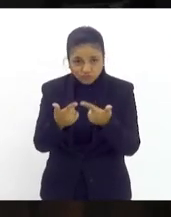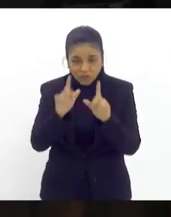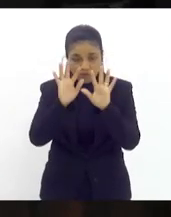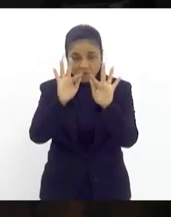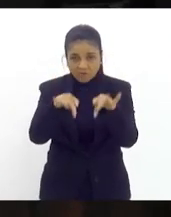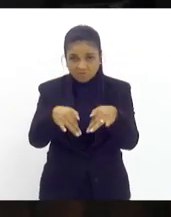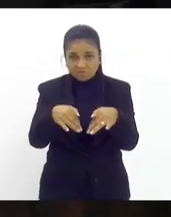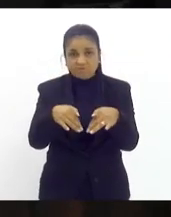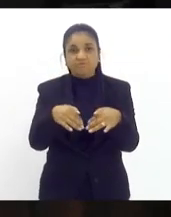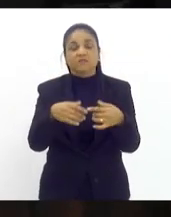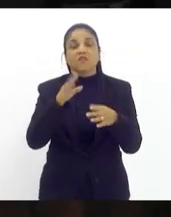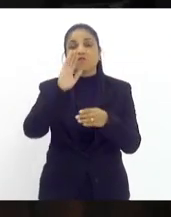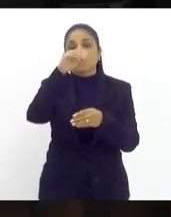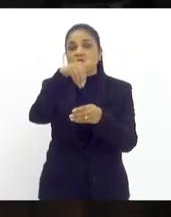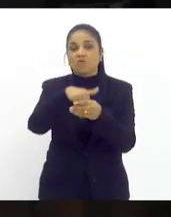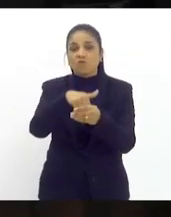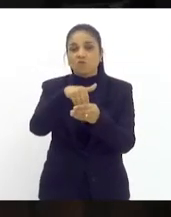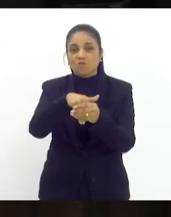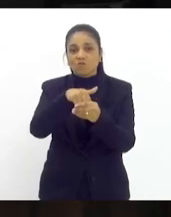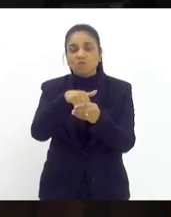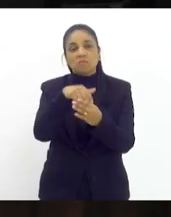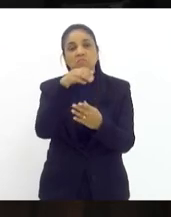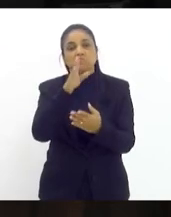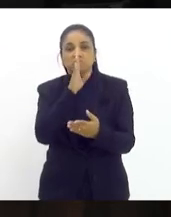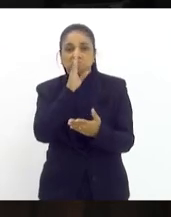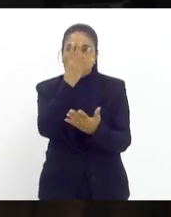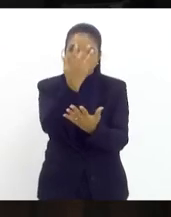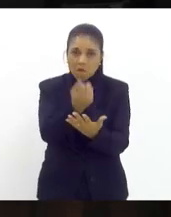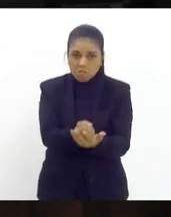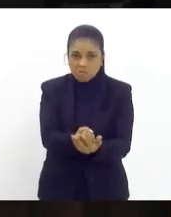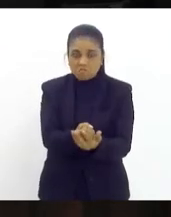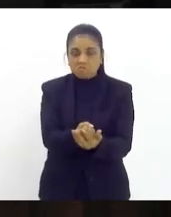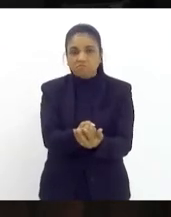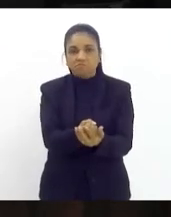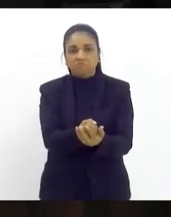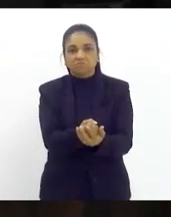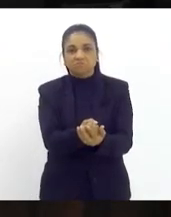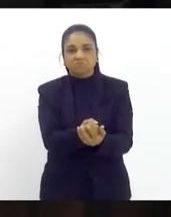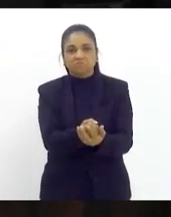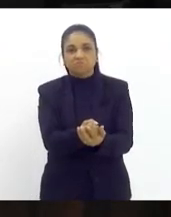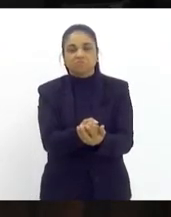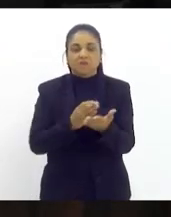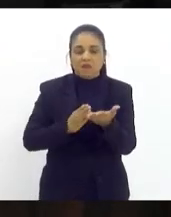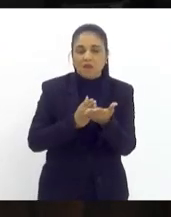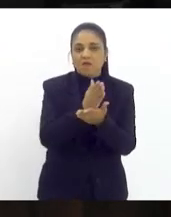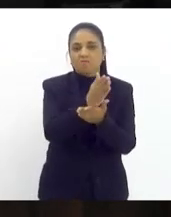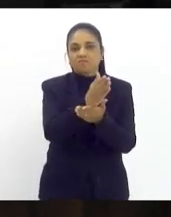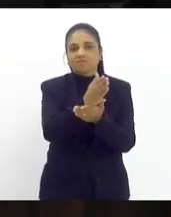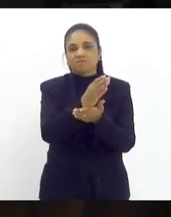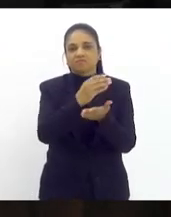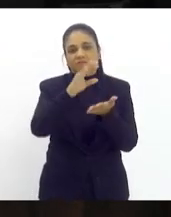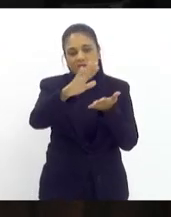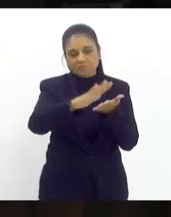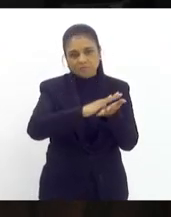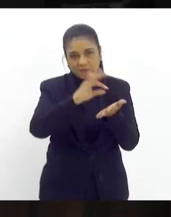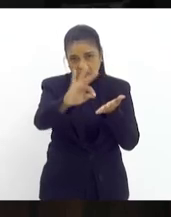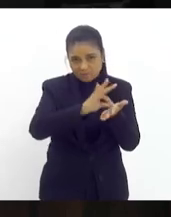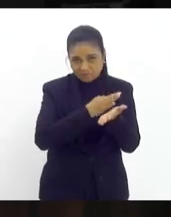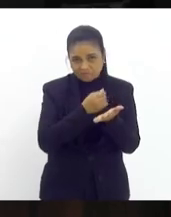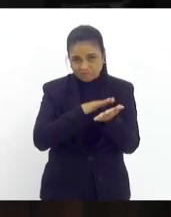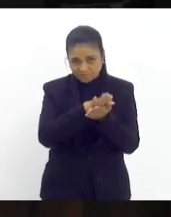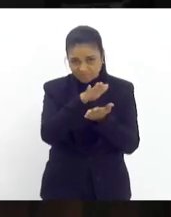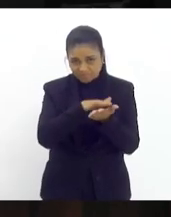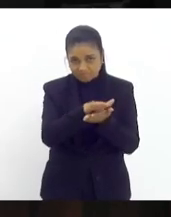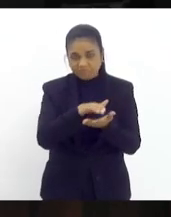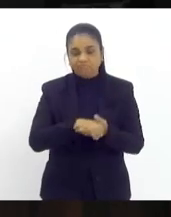a discussão em votação senhores que aprovam permaneço Como estão aprovado vai ao autógrafo